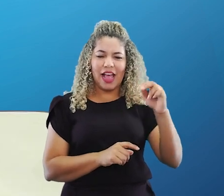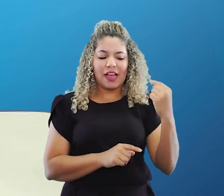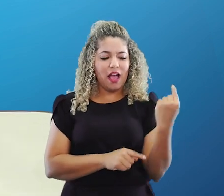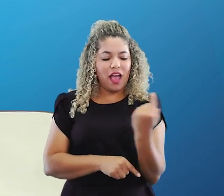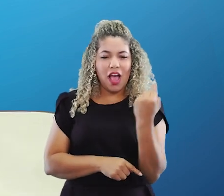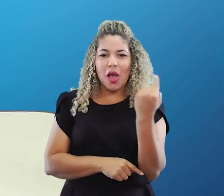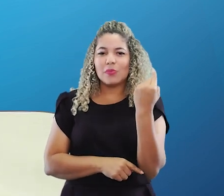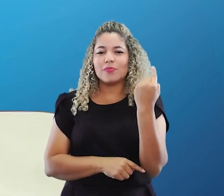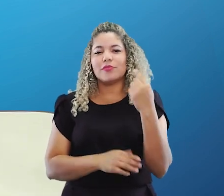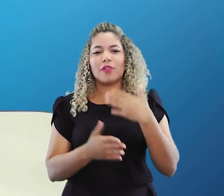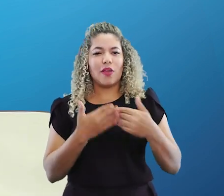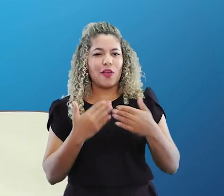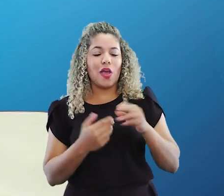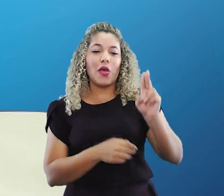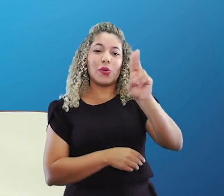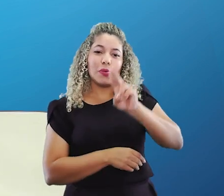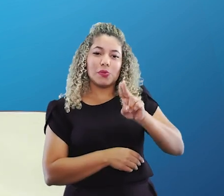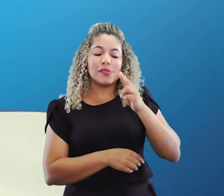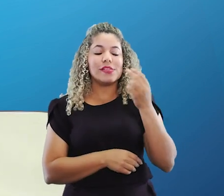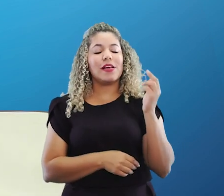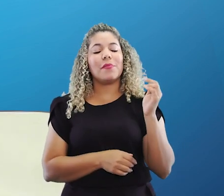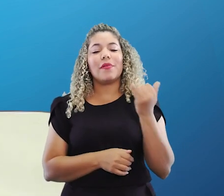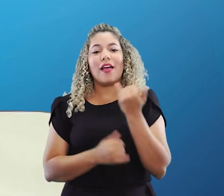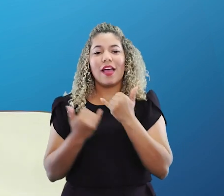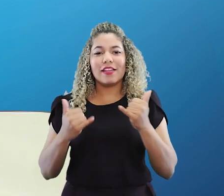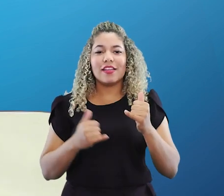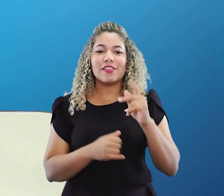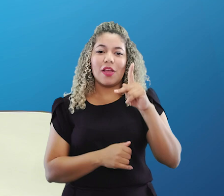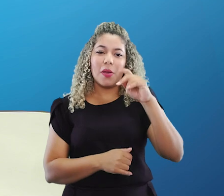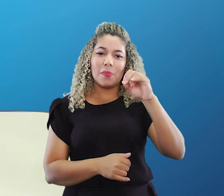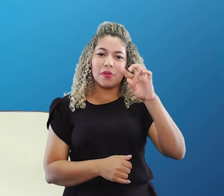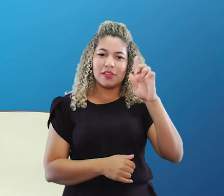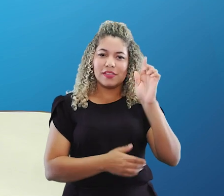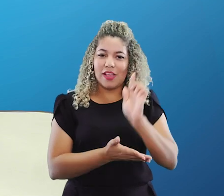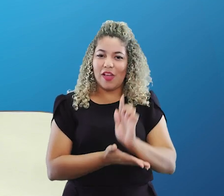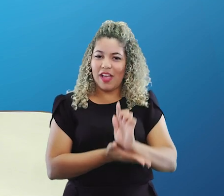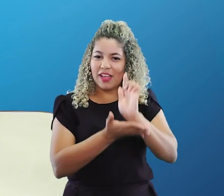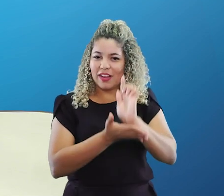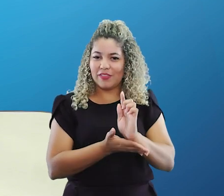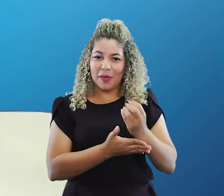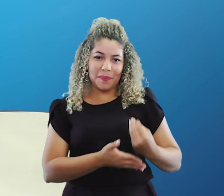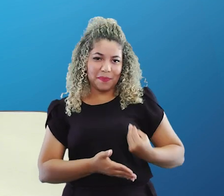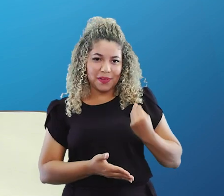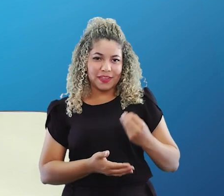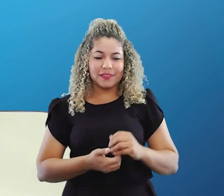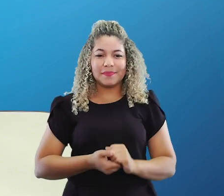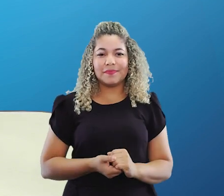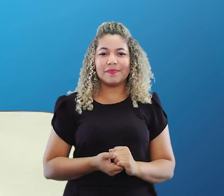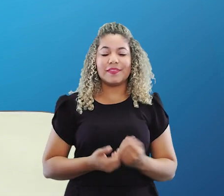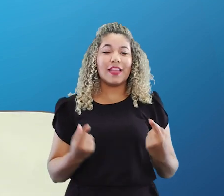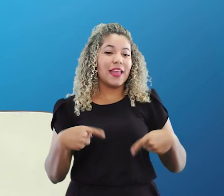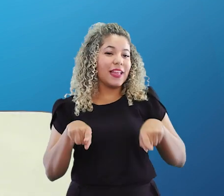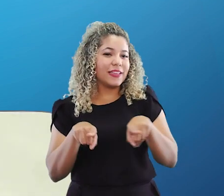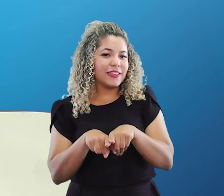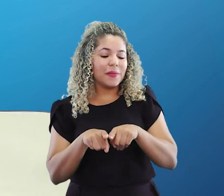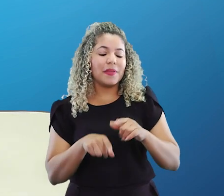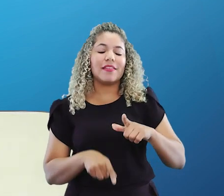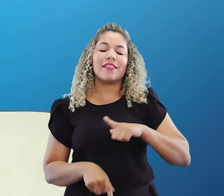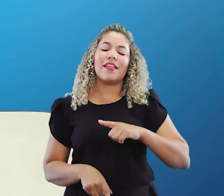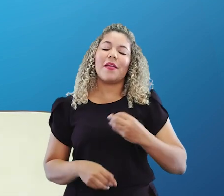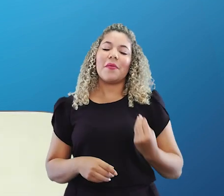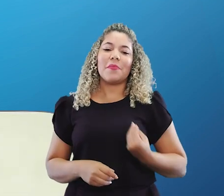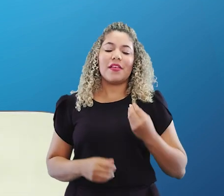uma certa altura e aí utilizamos a energia potencial gravitacional que está acumulada. Além disso, nós temos